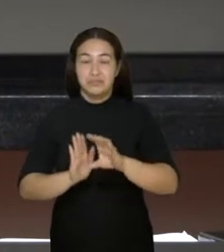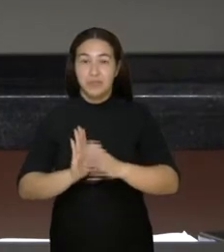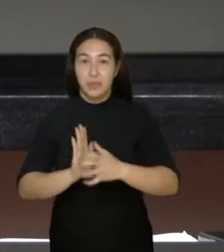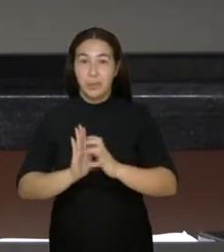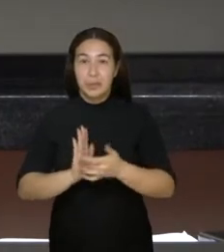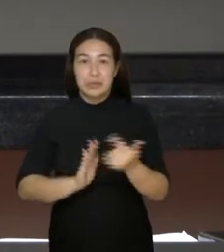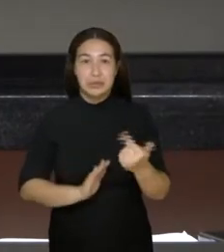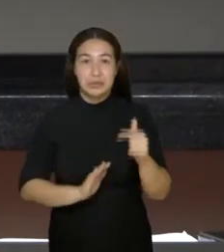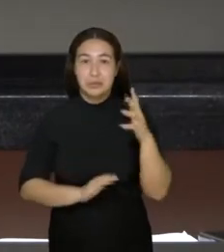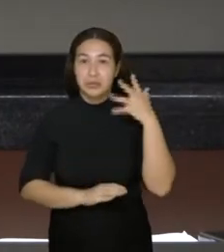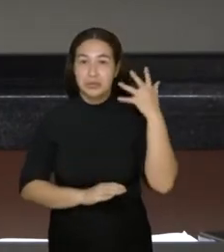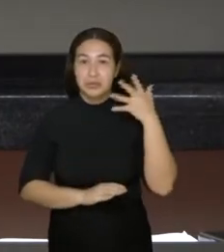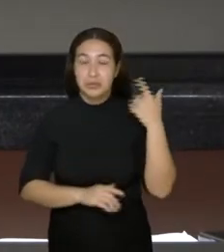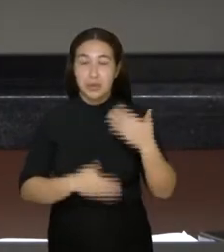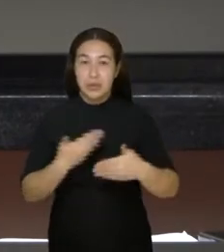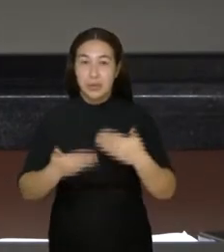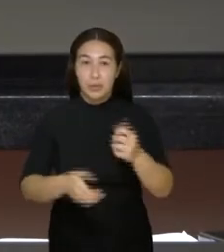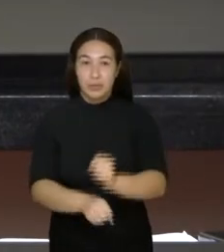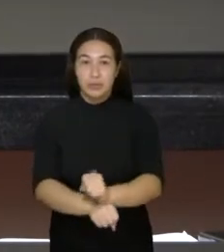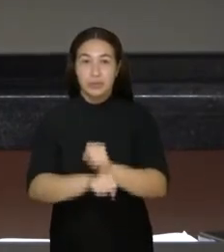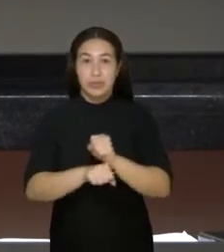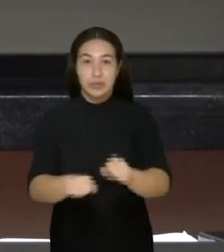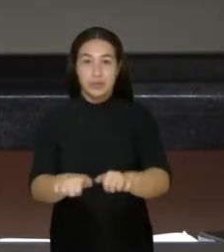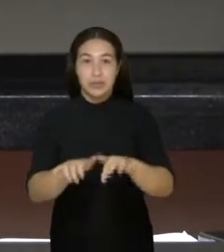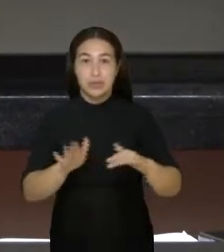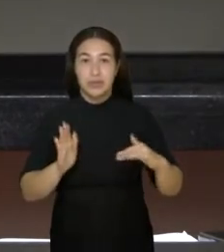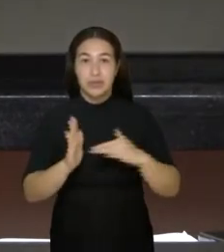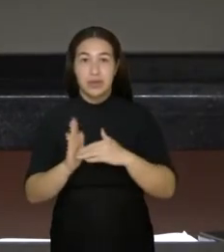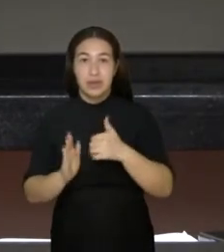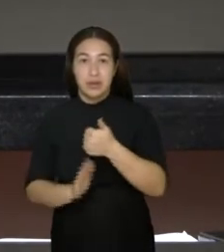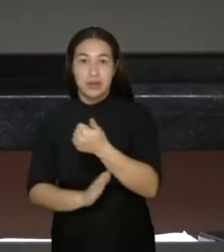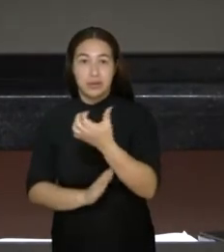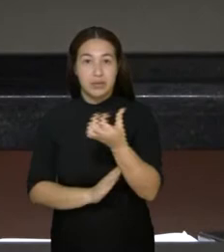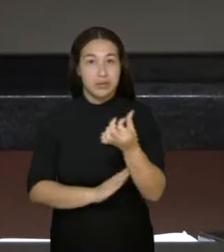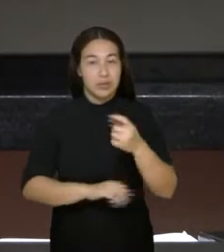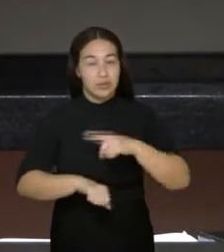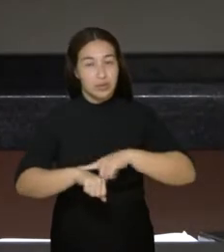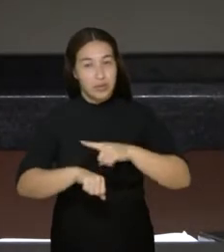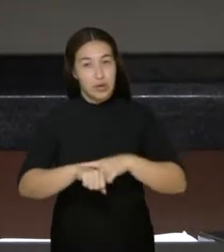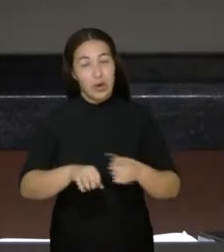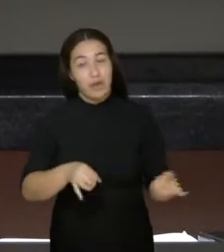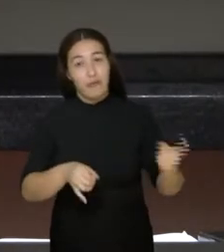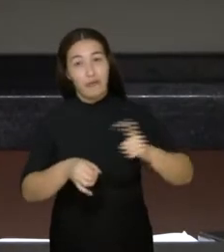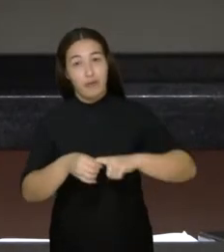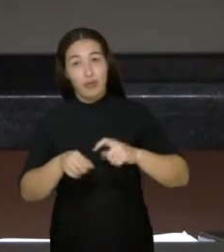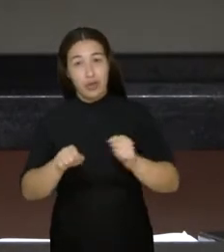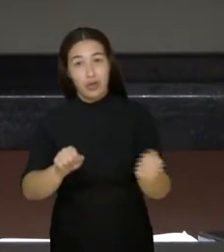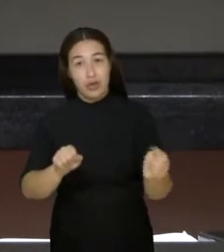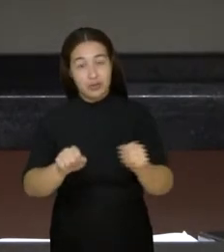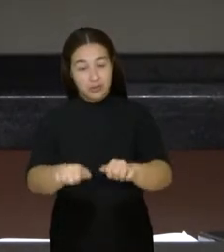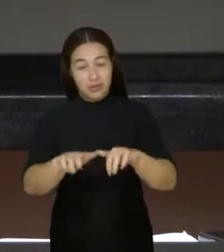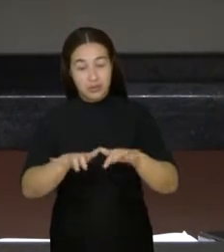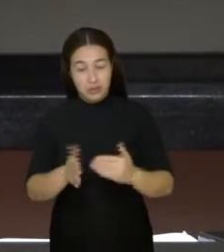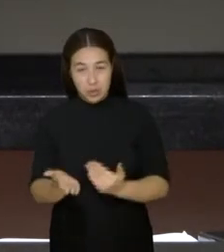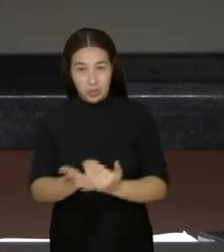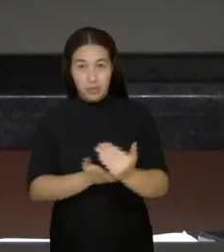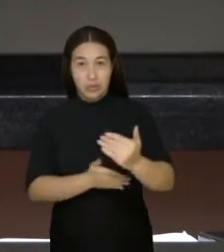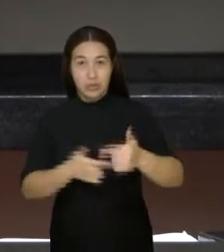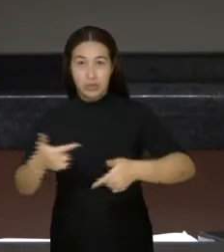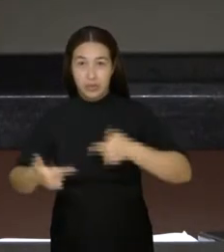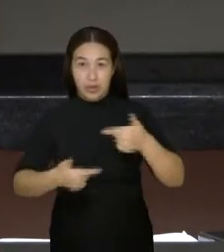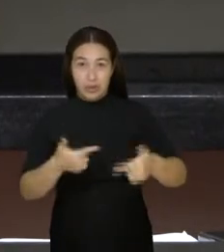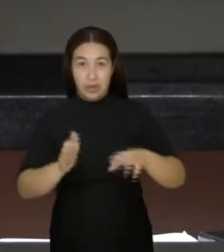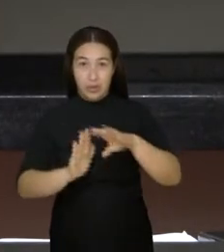suspendeu a sessão até às 16 horas reaberto sessão o seu presidente adentrou no horário da